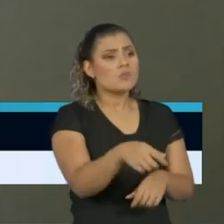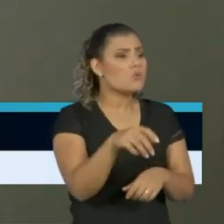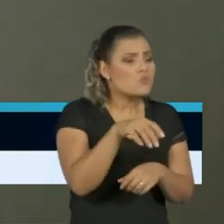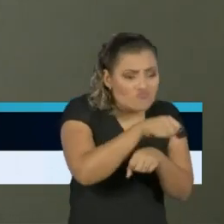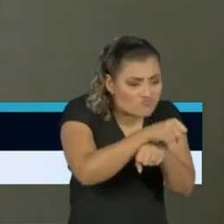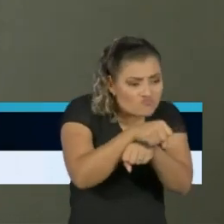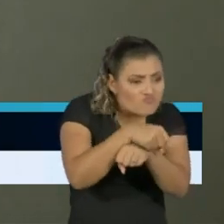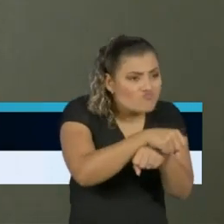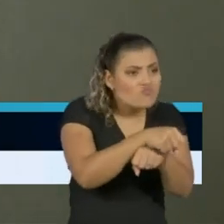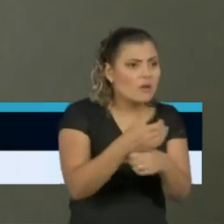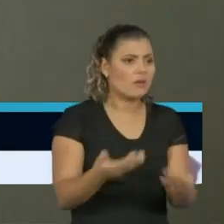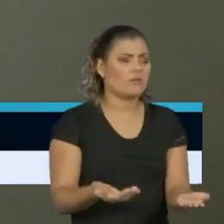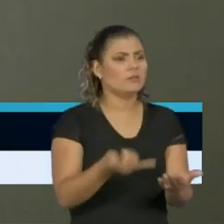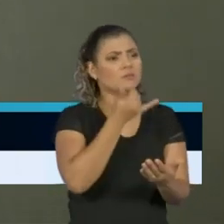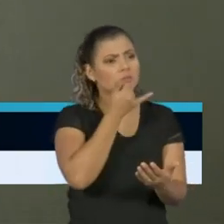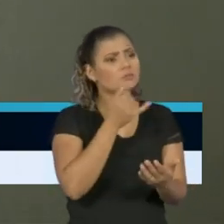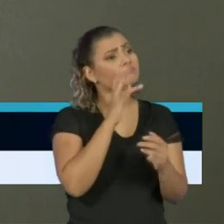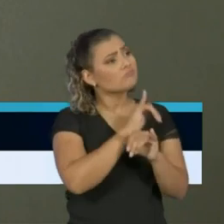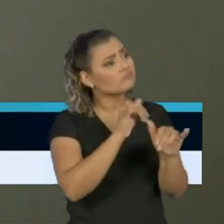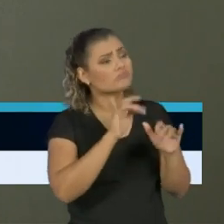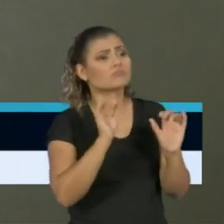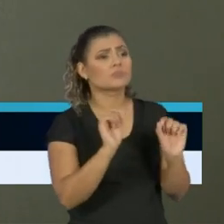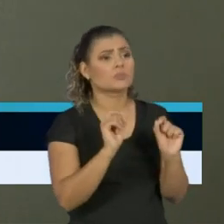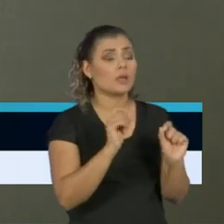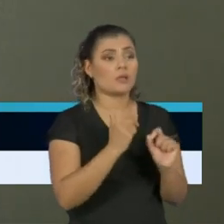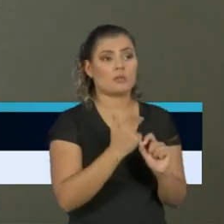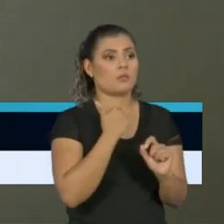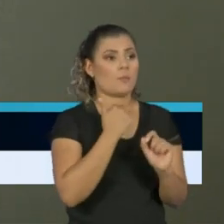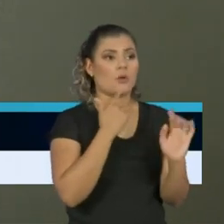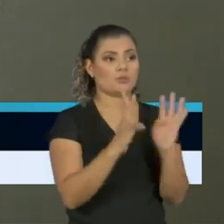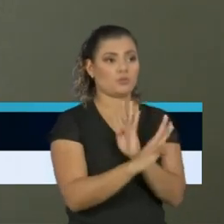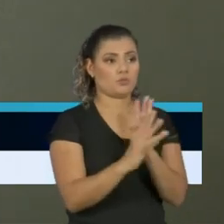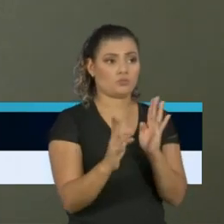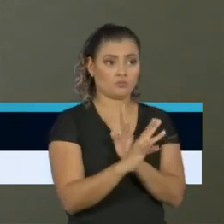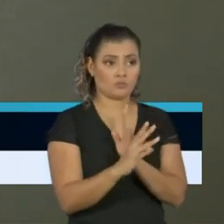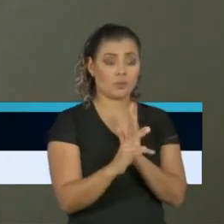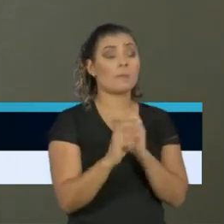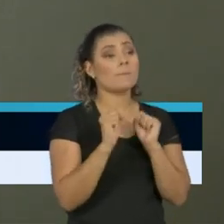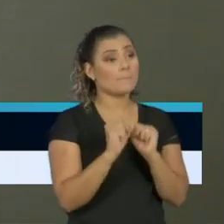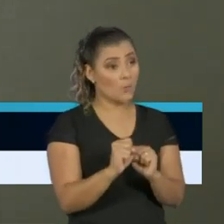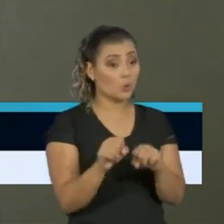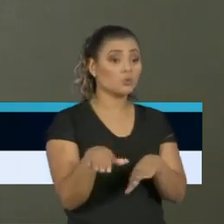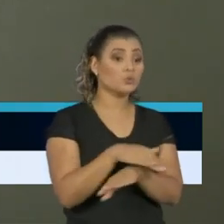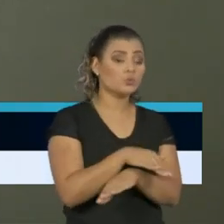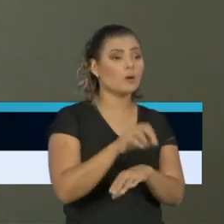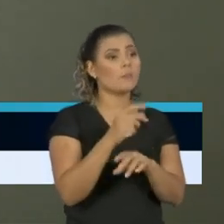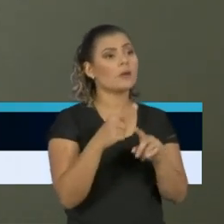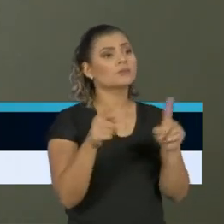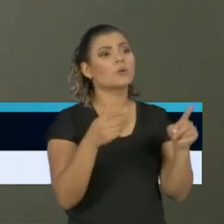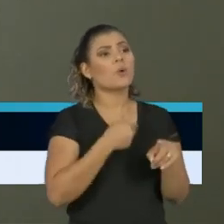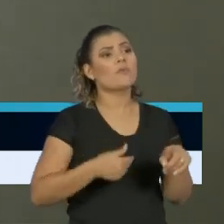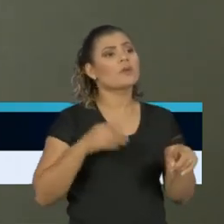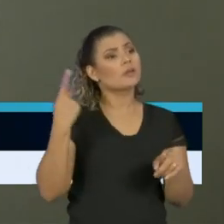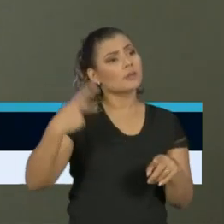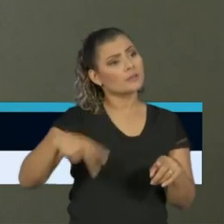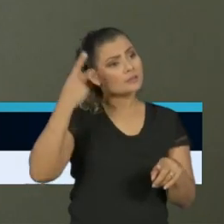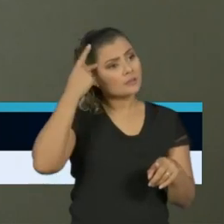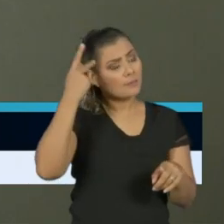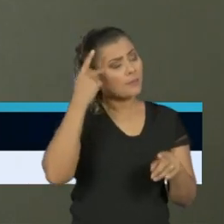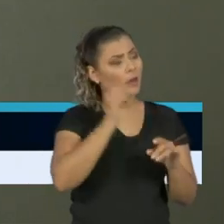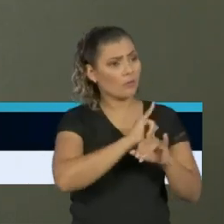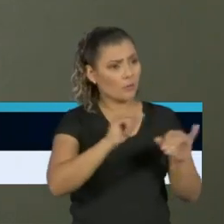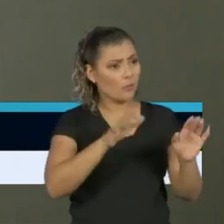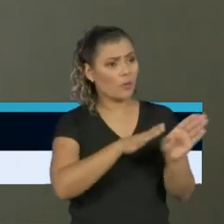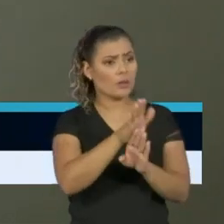entrevista coletiva que isso tudo bem, que o que não pode é aglomerar. Eu queria entender qual é a orientação do governo de São Paulo, que se